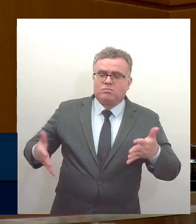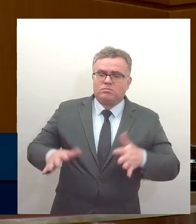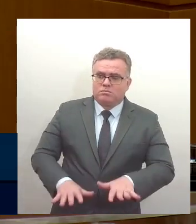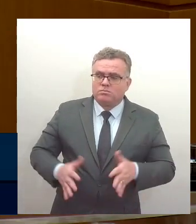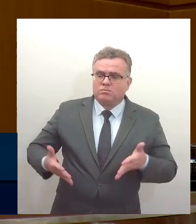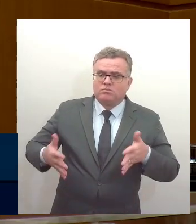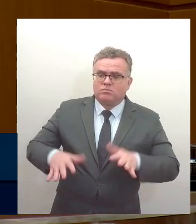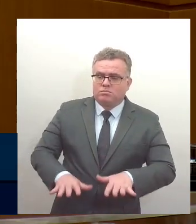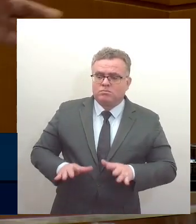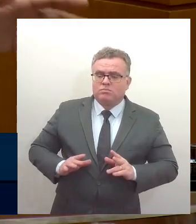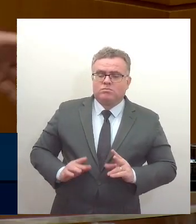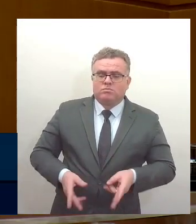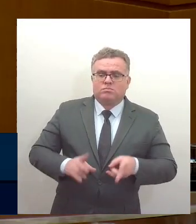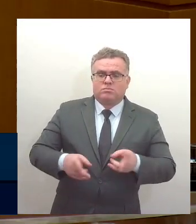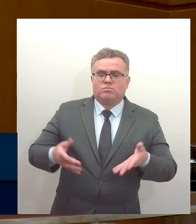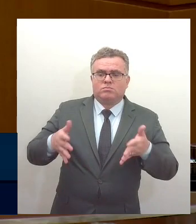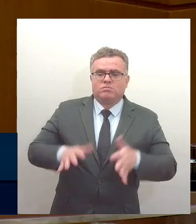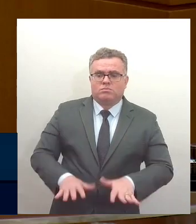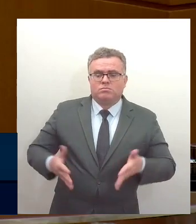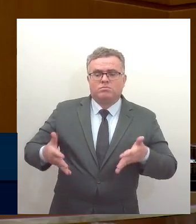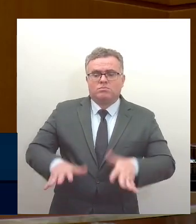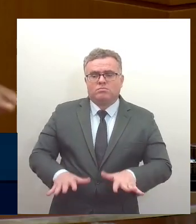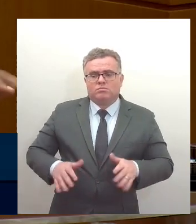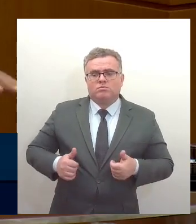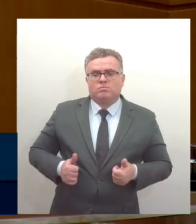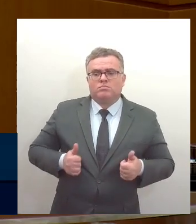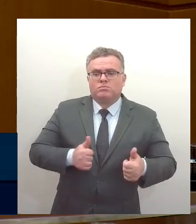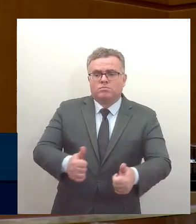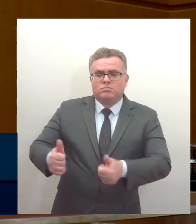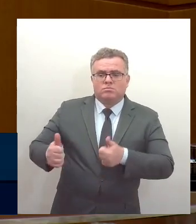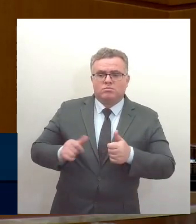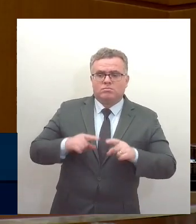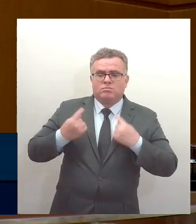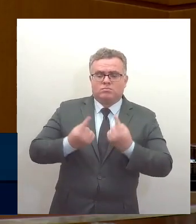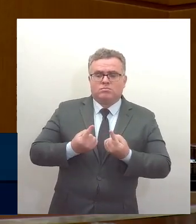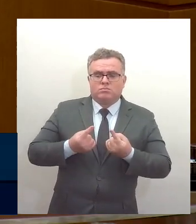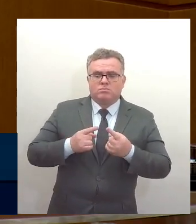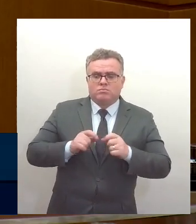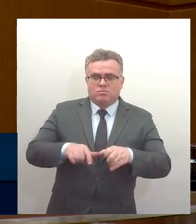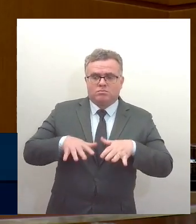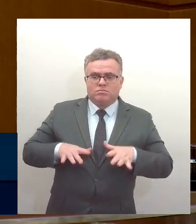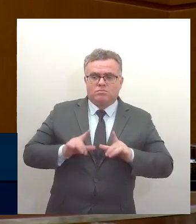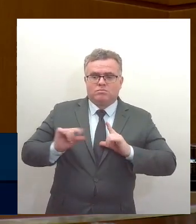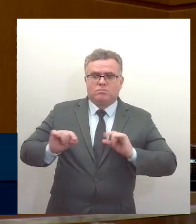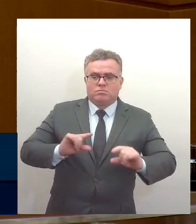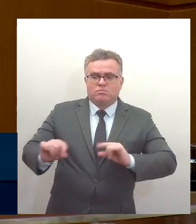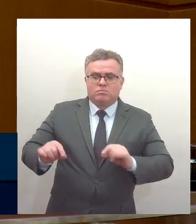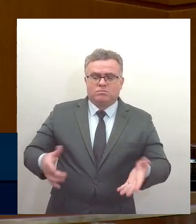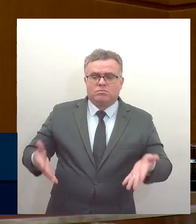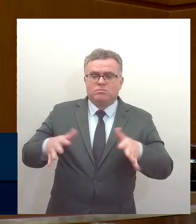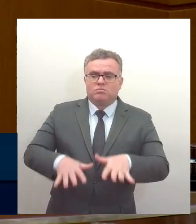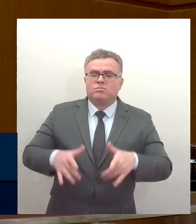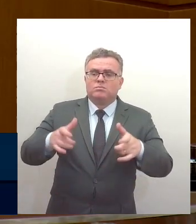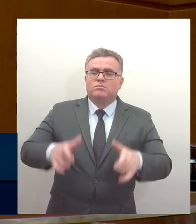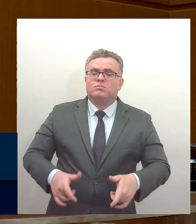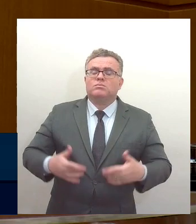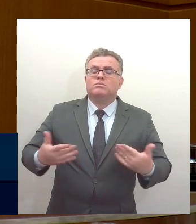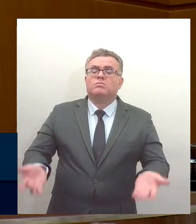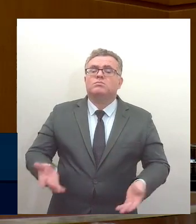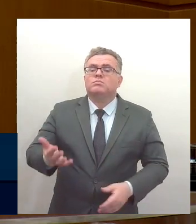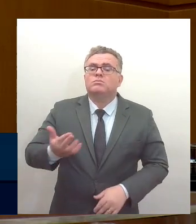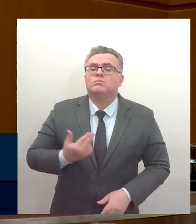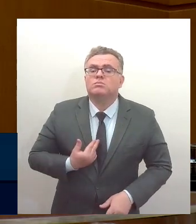inclusão. Termina a audiência, vai todo mundo para casa e ninguém foi incluído em nada. Aí pronto, terminou, todo mundo